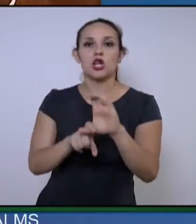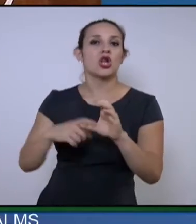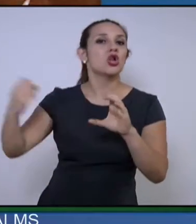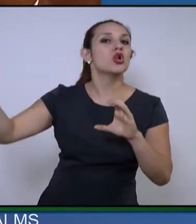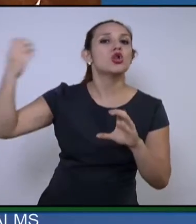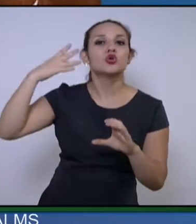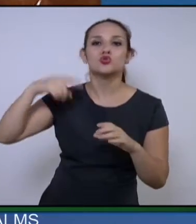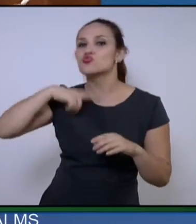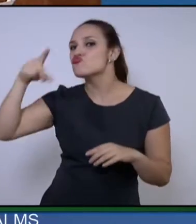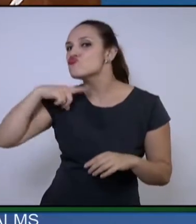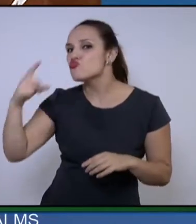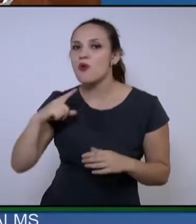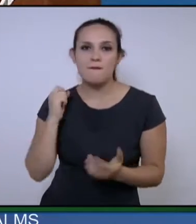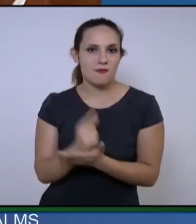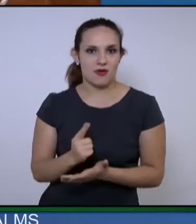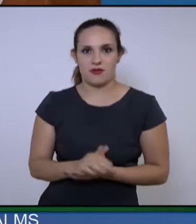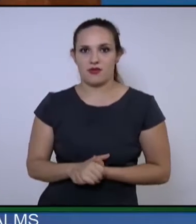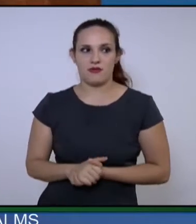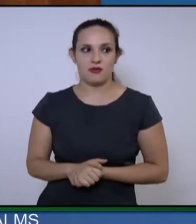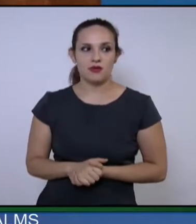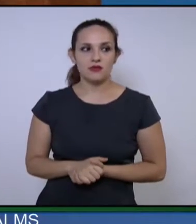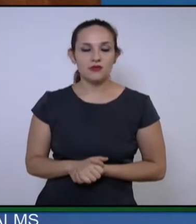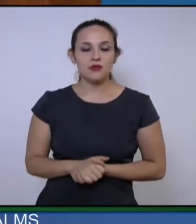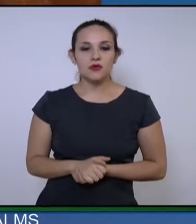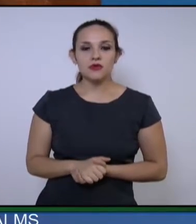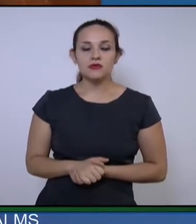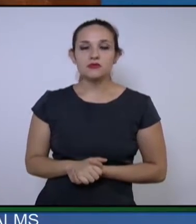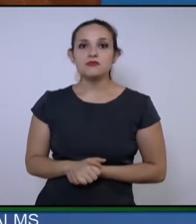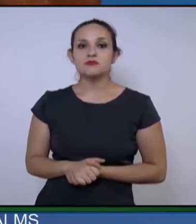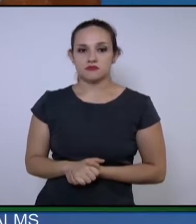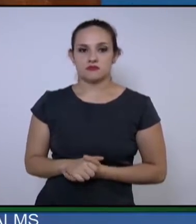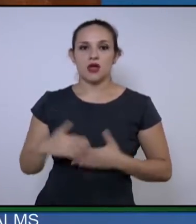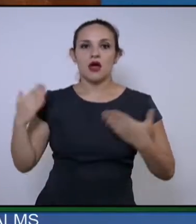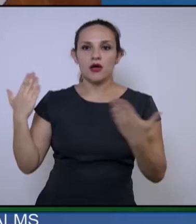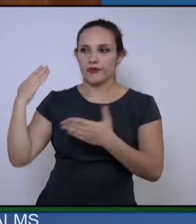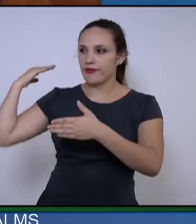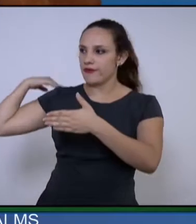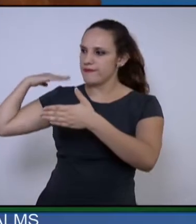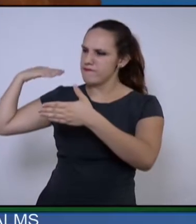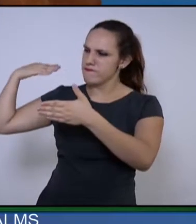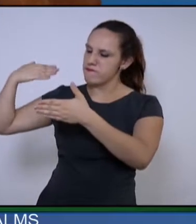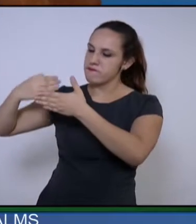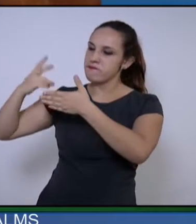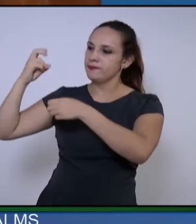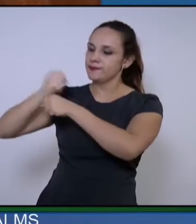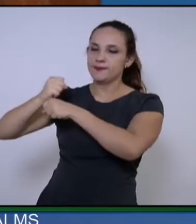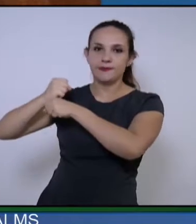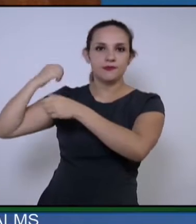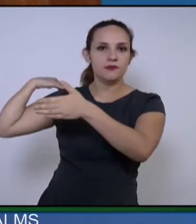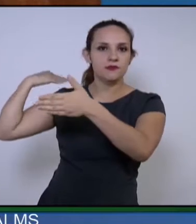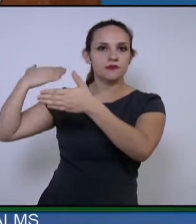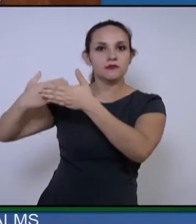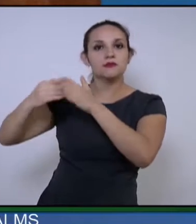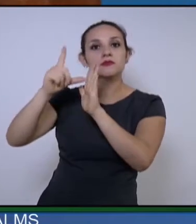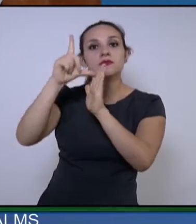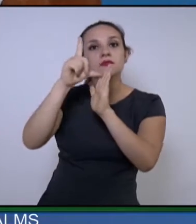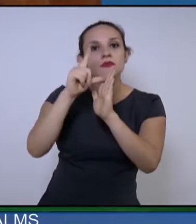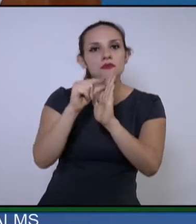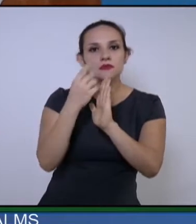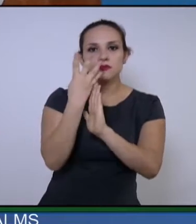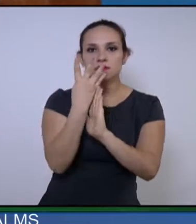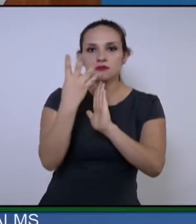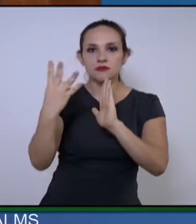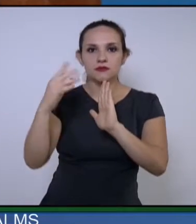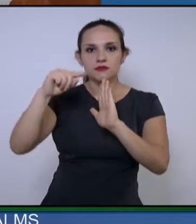mídia nacional, diz aqui: nos últimos 5 anos houve uma redução de 44,5% no orçamento